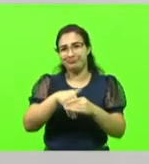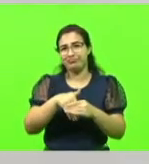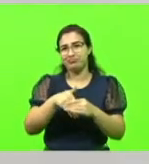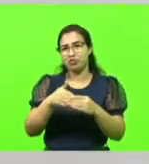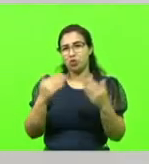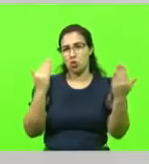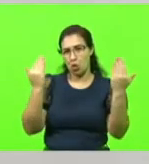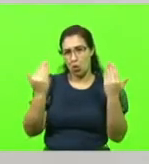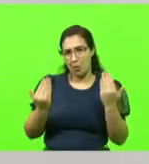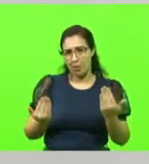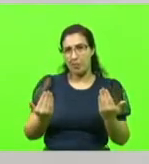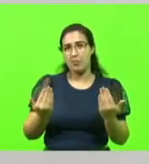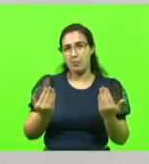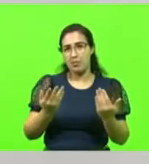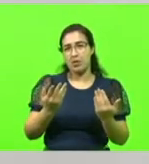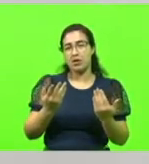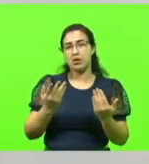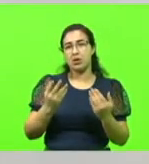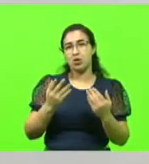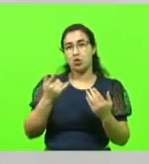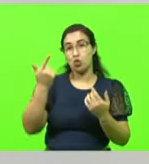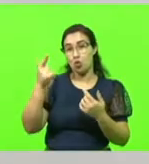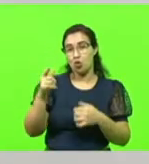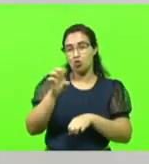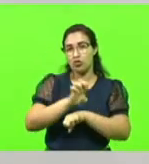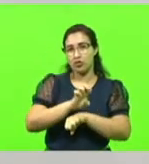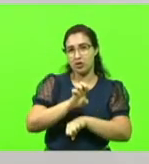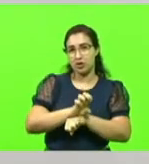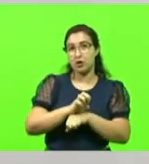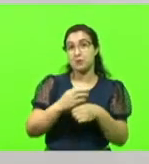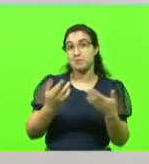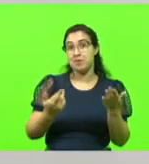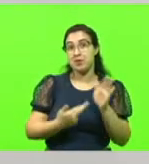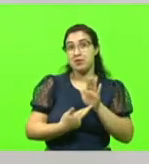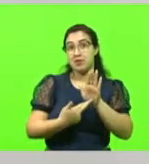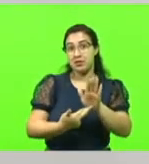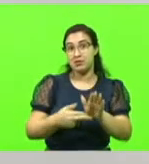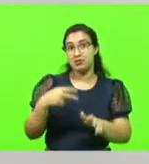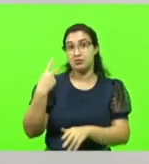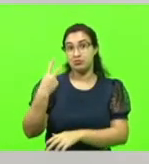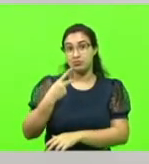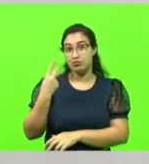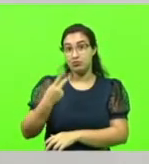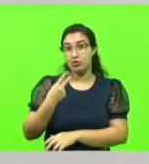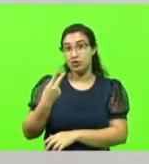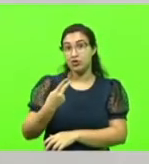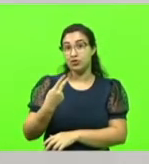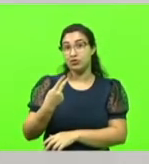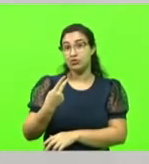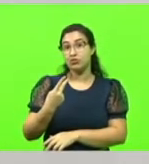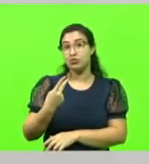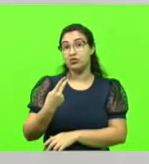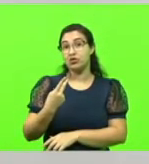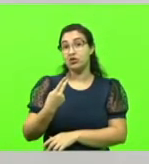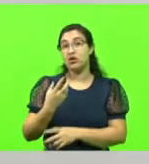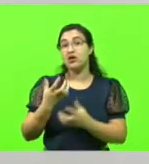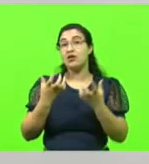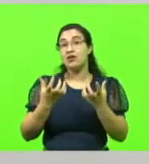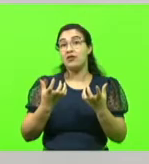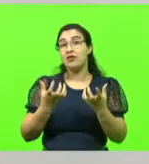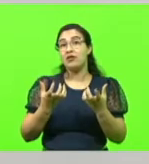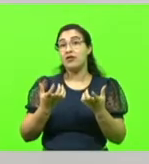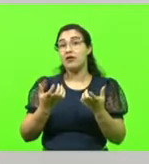federação. Ou seja, os representantes políticos, eles se importam aonde tem uma grande quantidade de